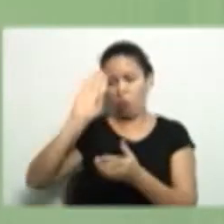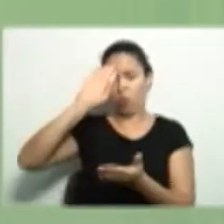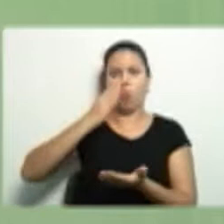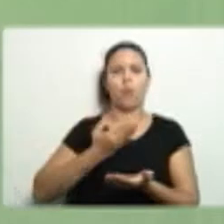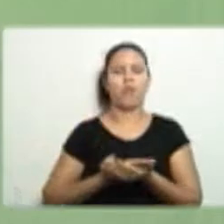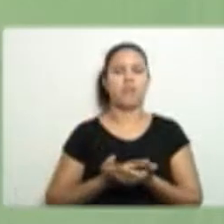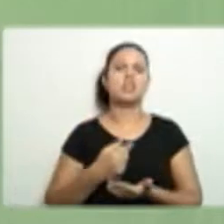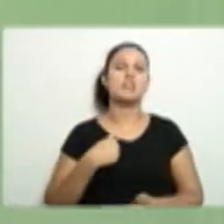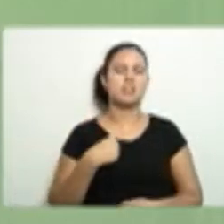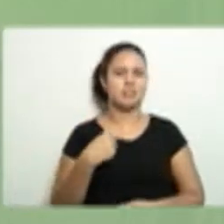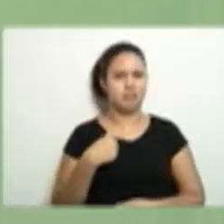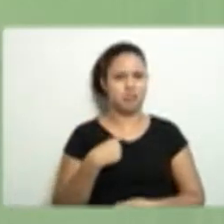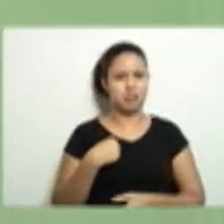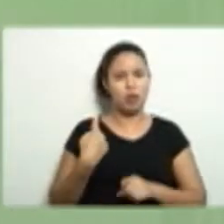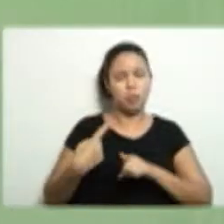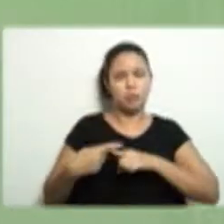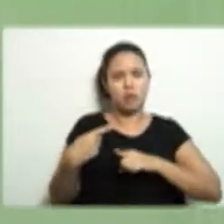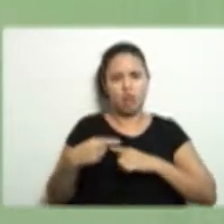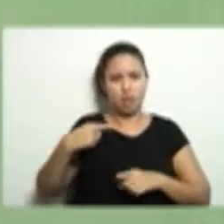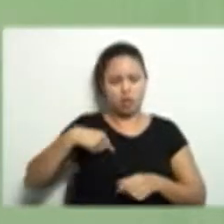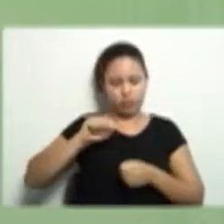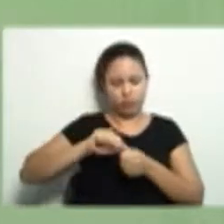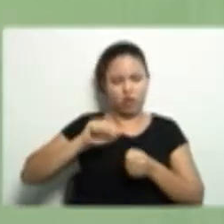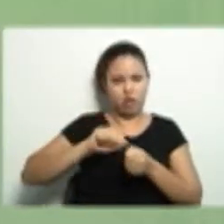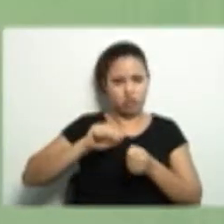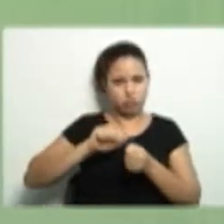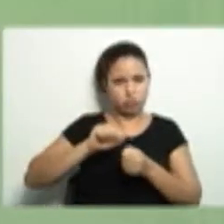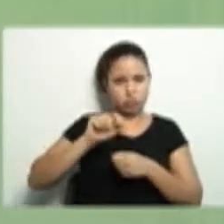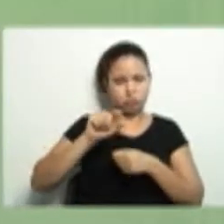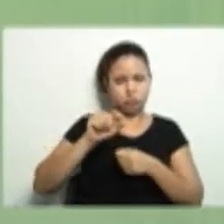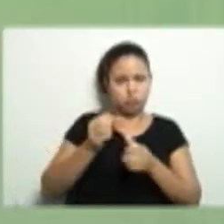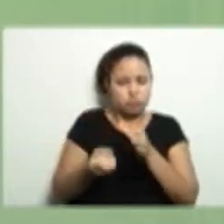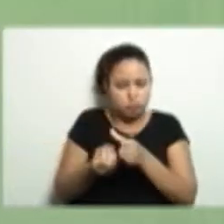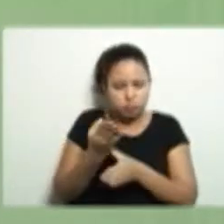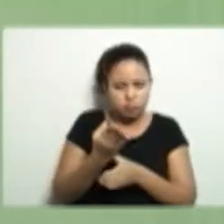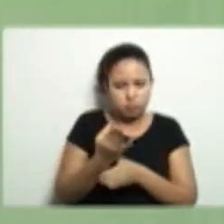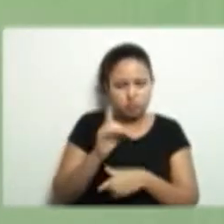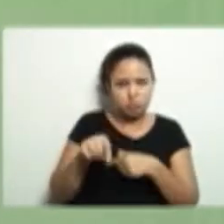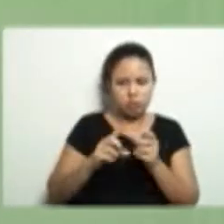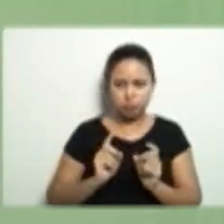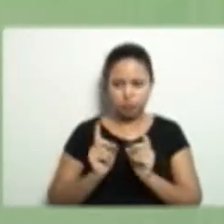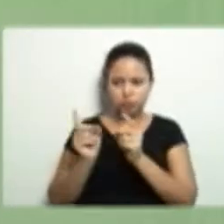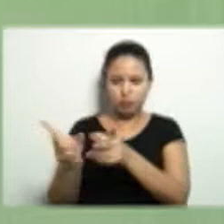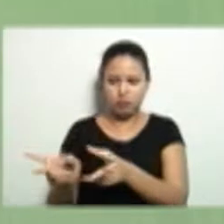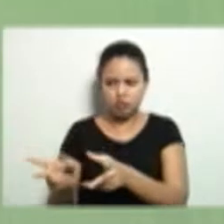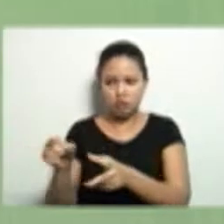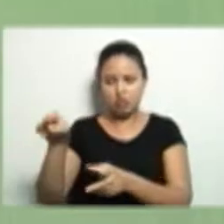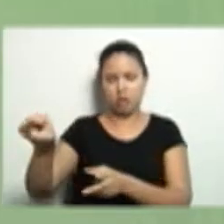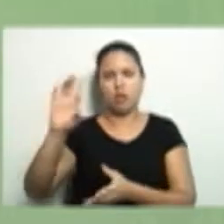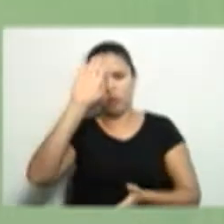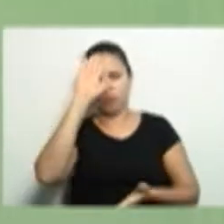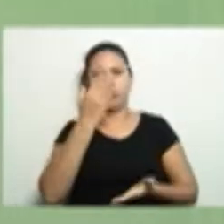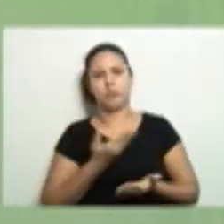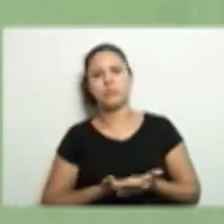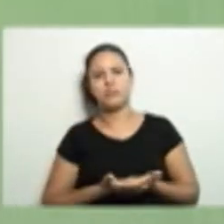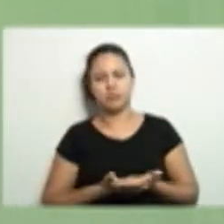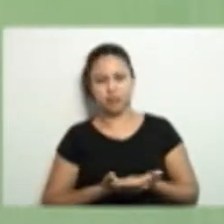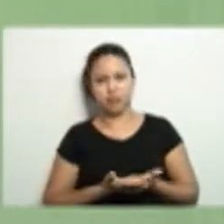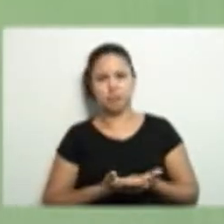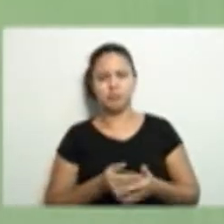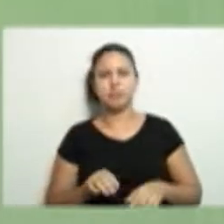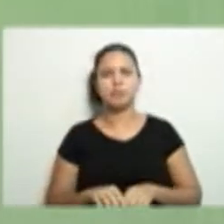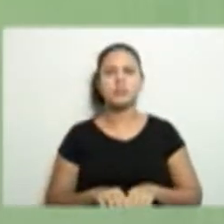hora está bom, outra hora está ruim, vai estar oscilando. Ele vai poder ter confiança no seu produto. Além da redução